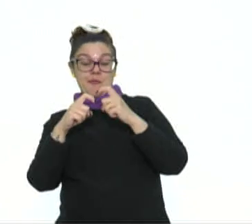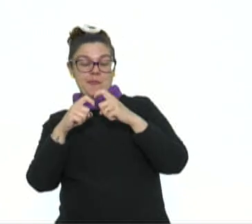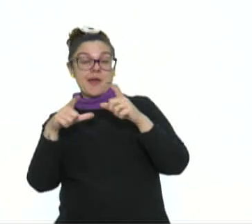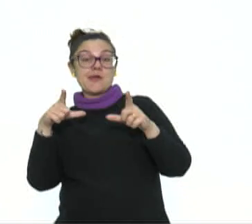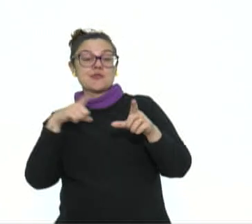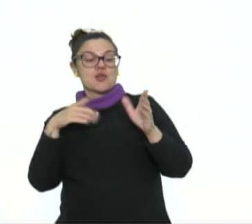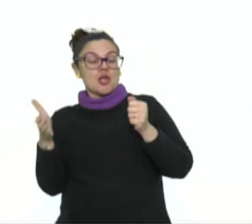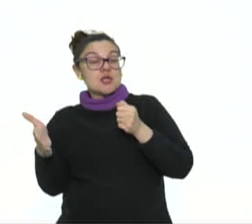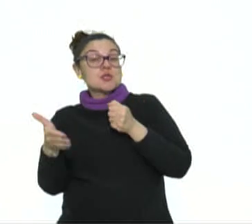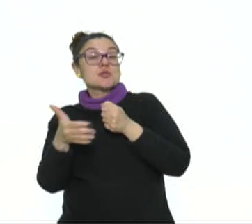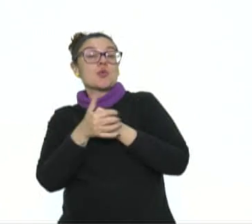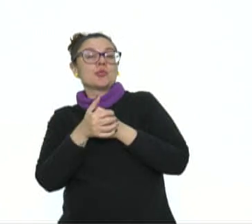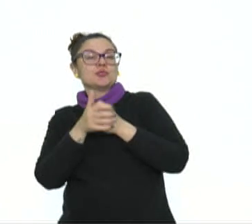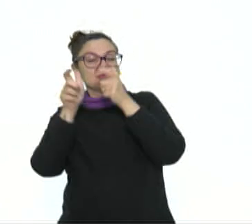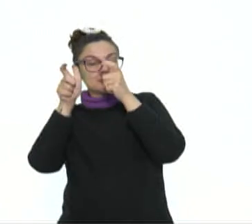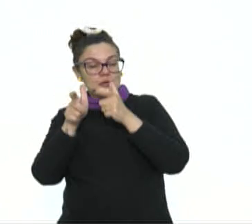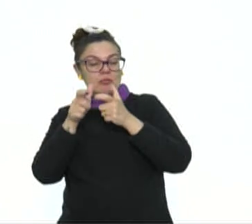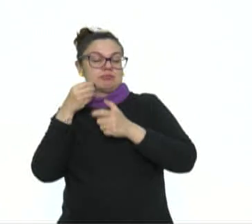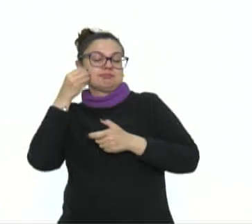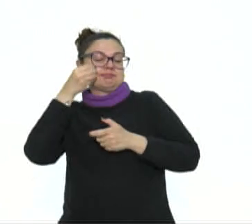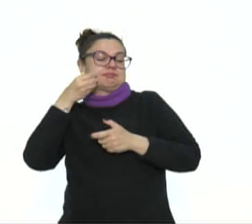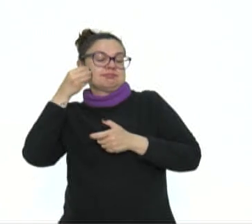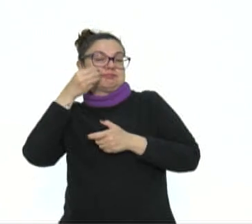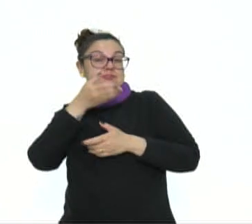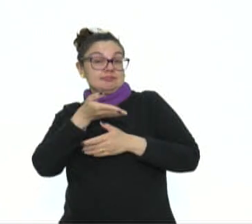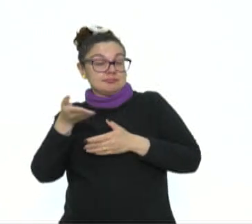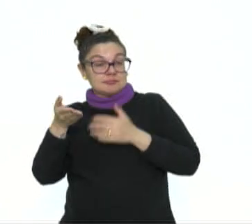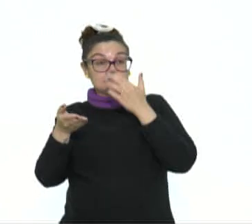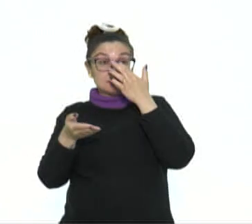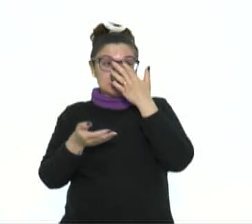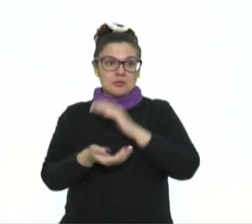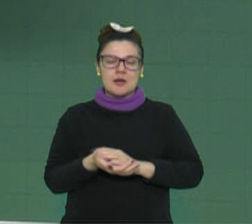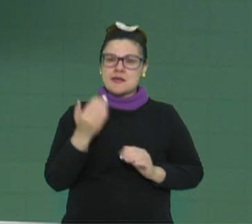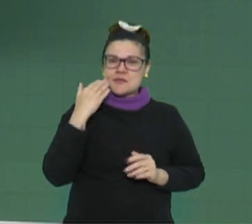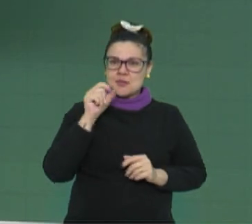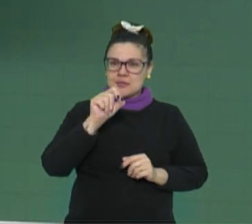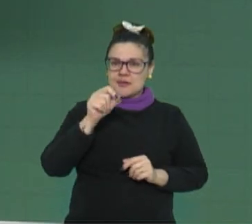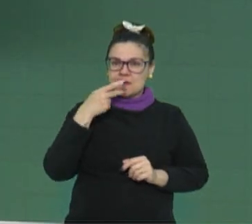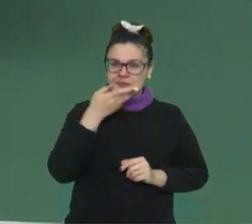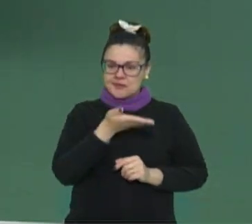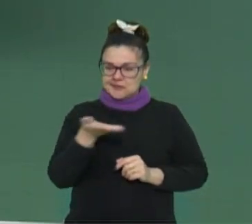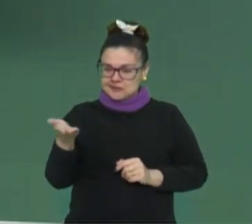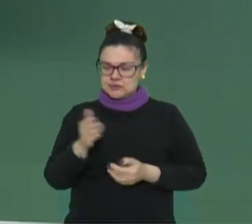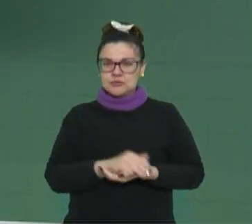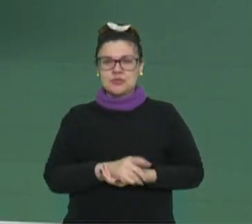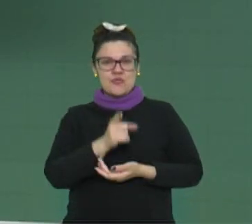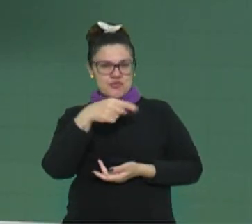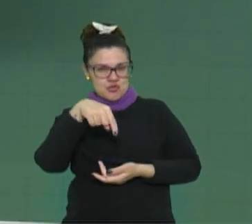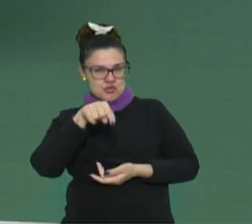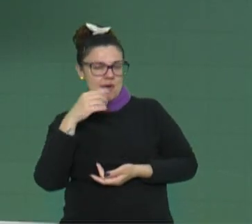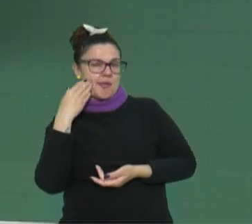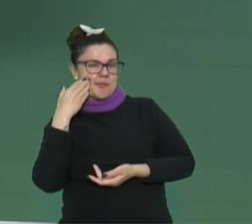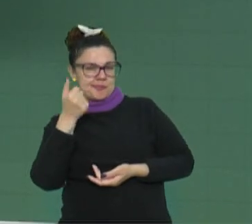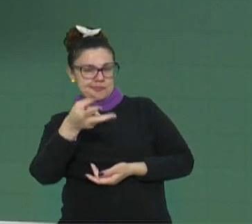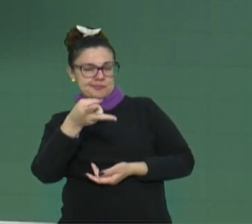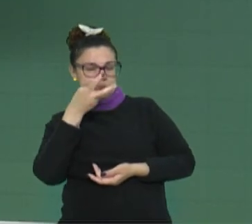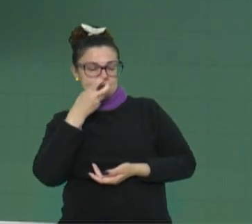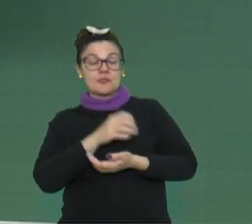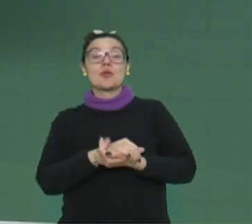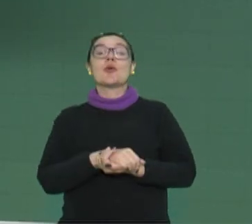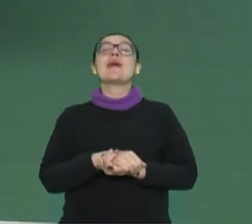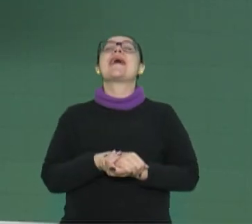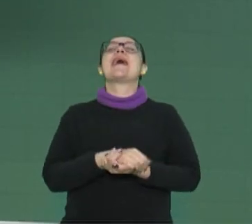laboratório secreto no qual fazia seus experimentos. Sabe do que está falando aqui? Já pescou? Nas últimas aulas a gente viu o